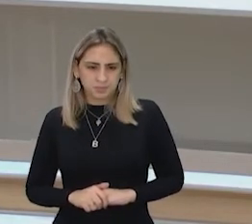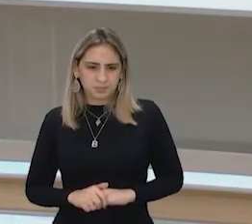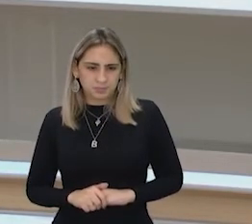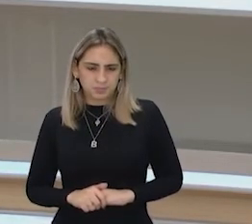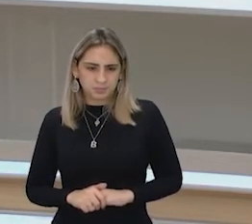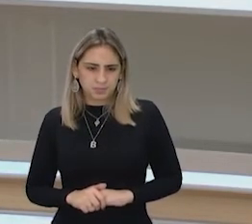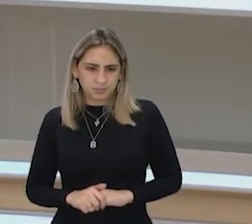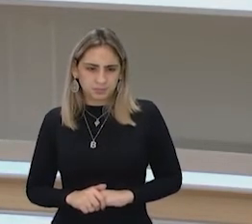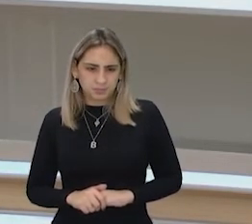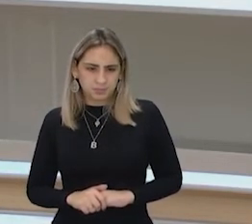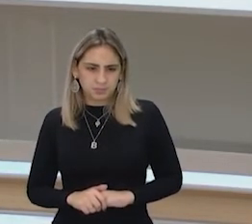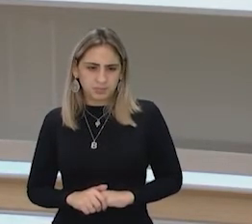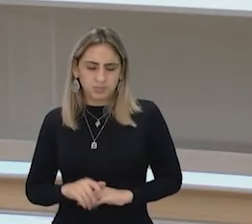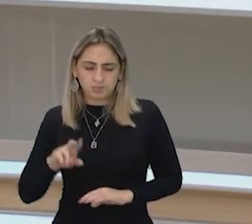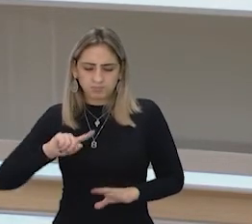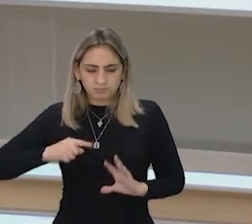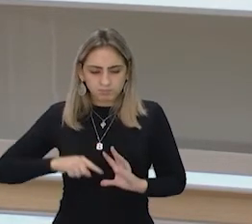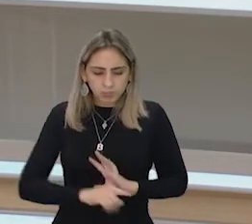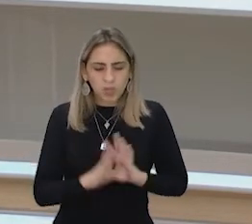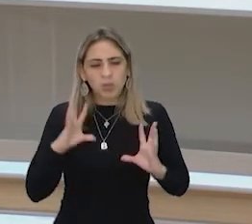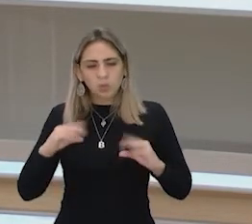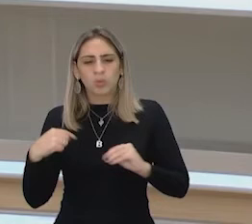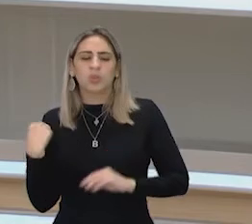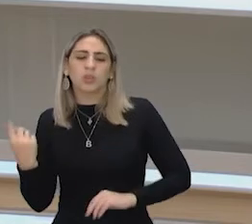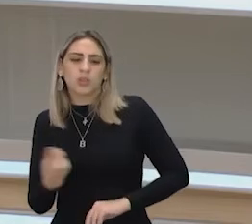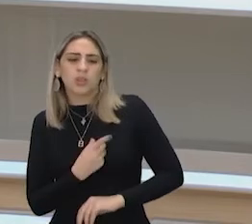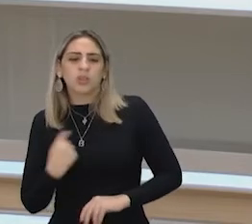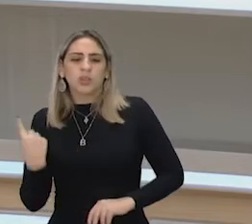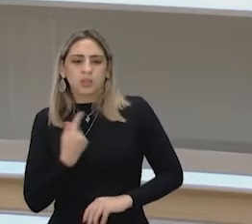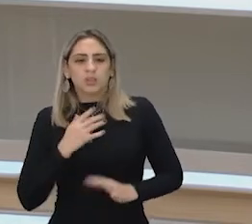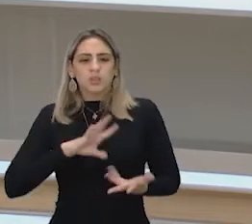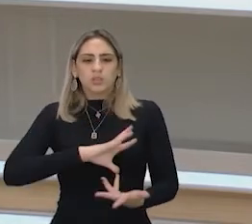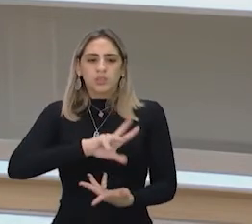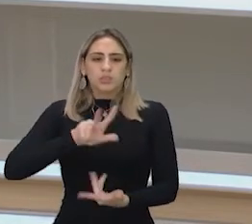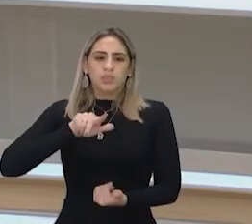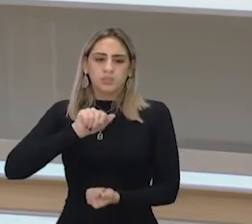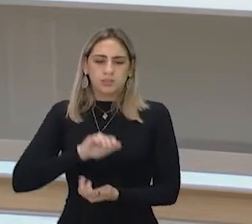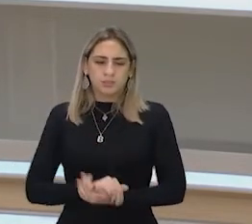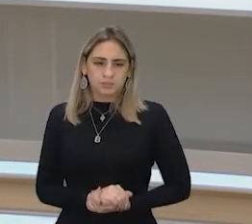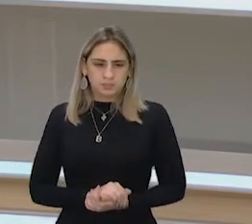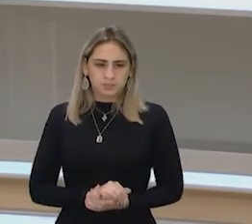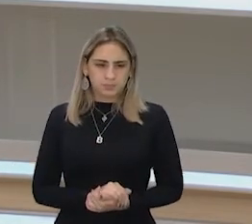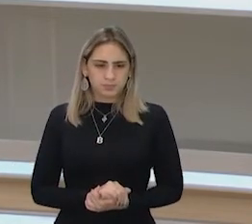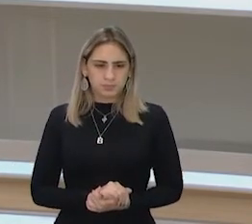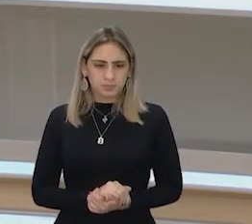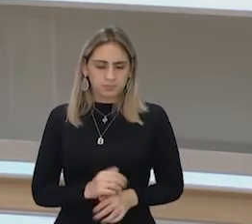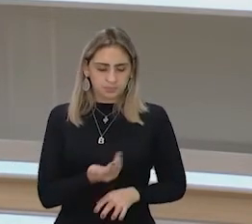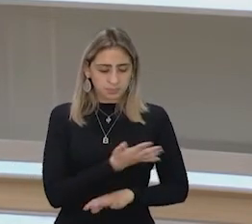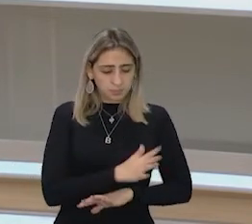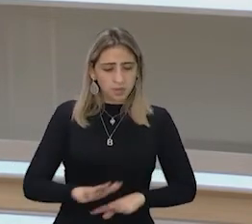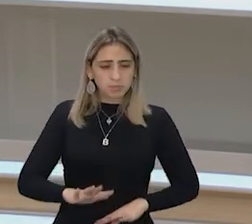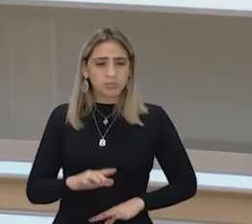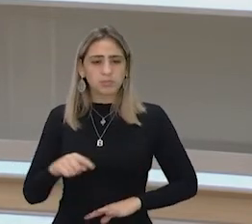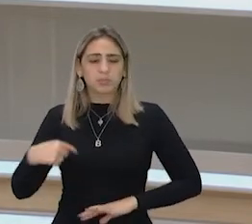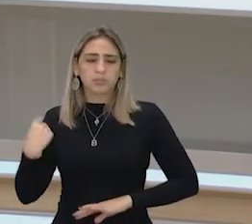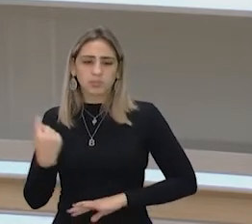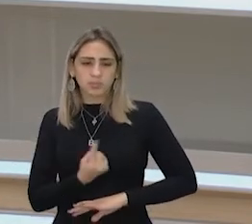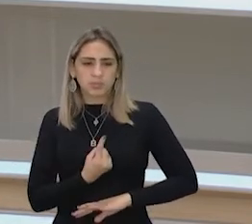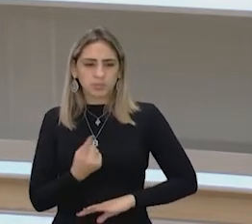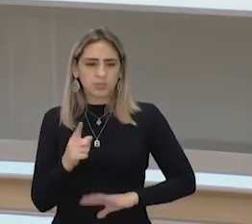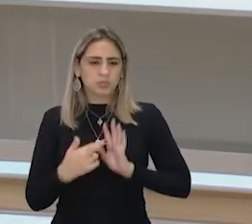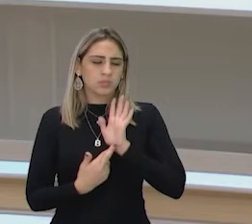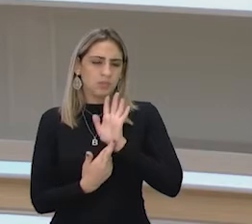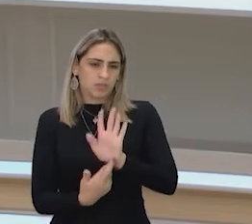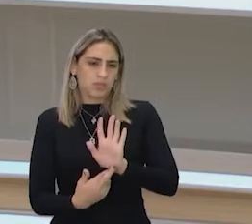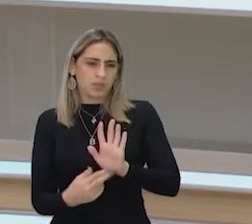mar, né? Os vales, os buracos que a gente tem aqui no nosso planeta. Então, o mar vai ser o nosso